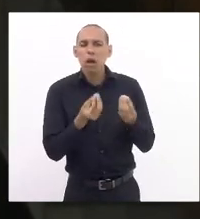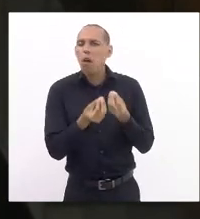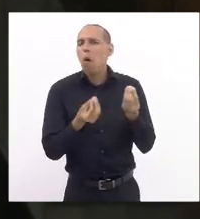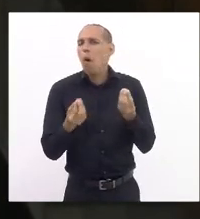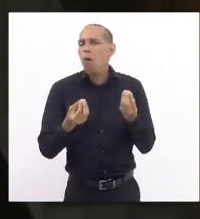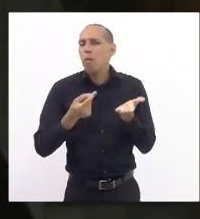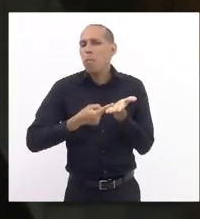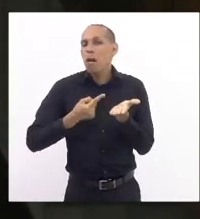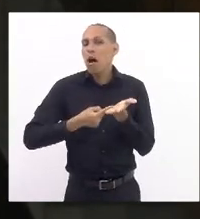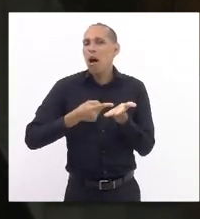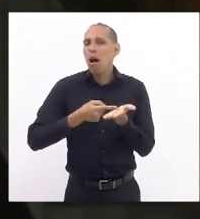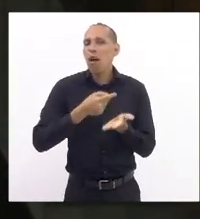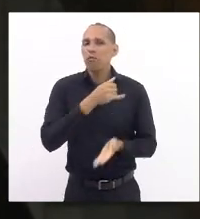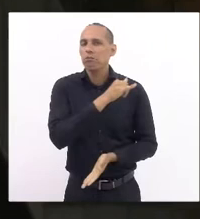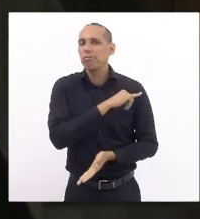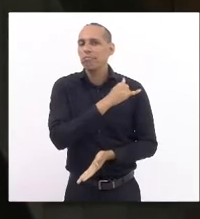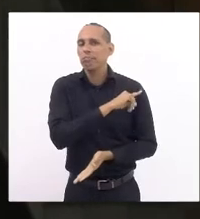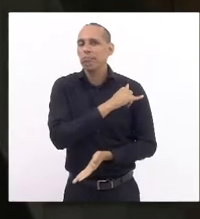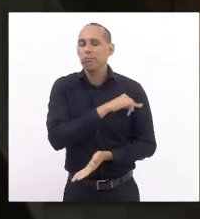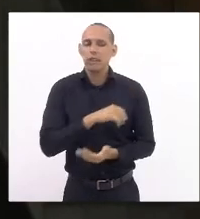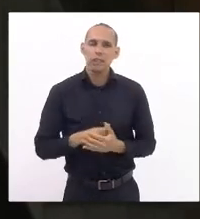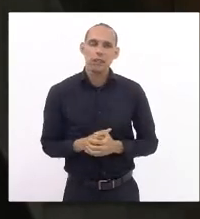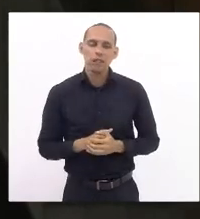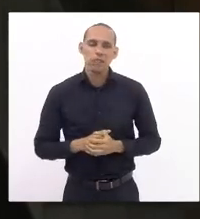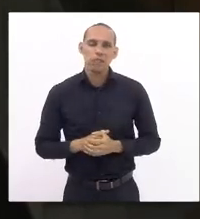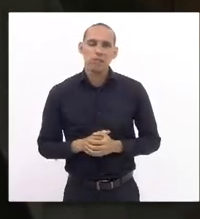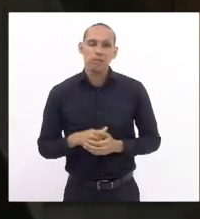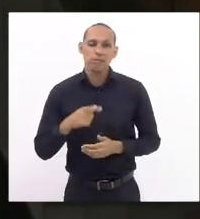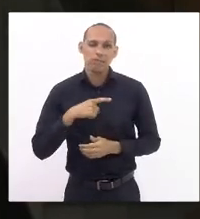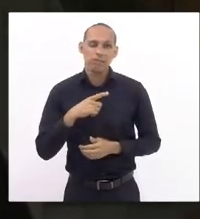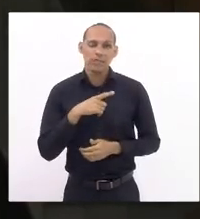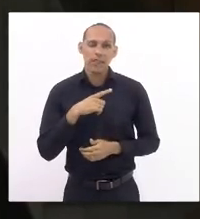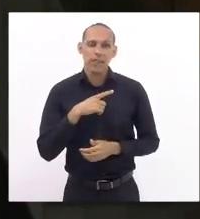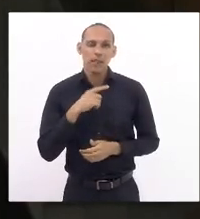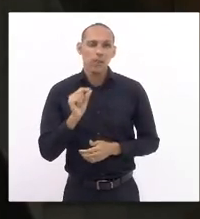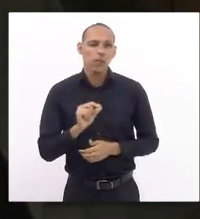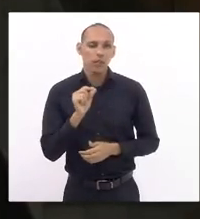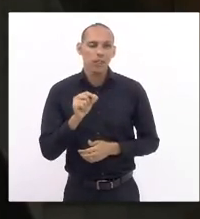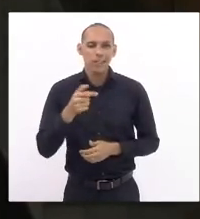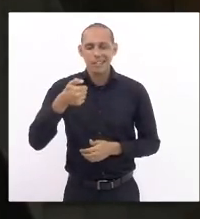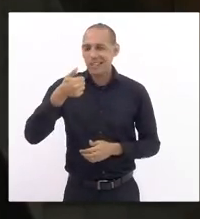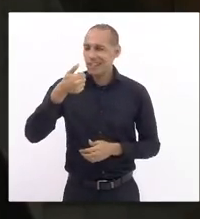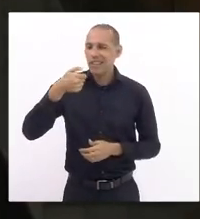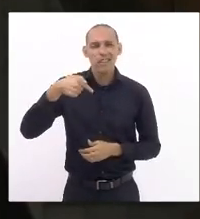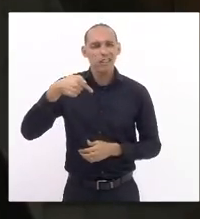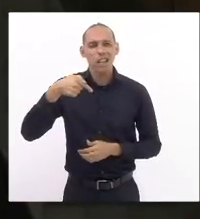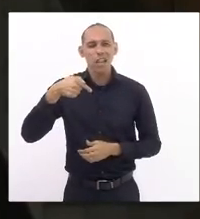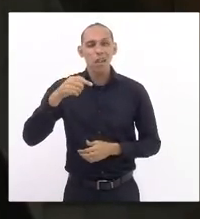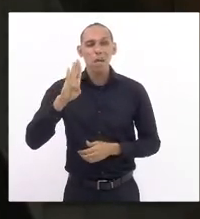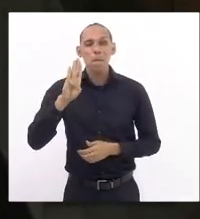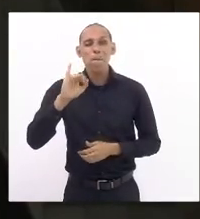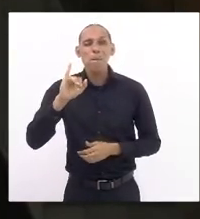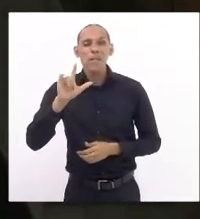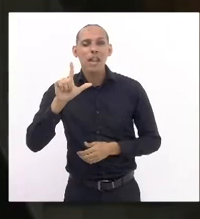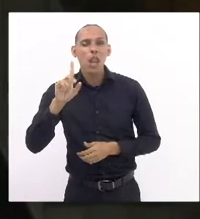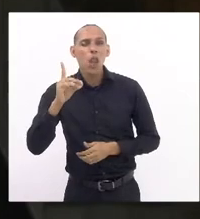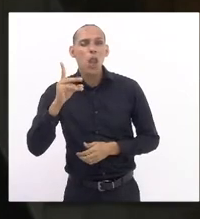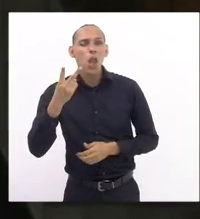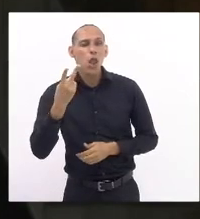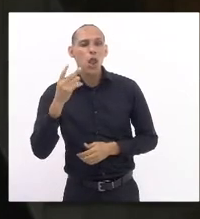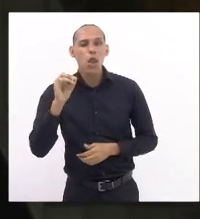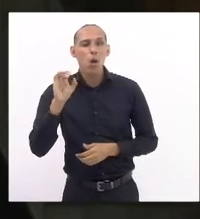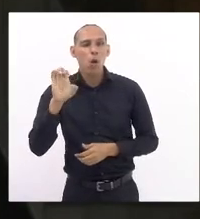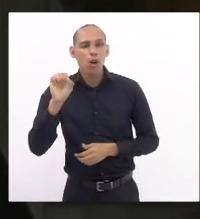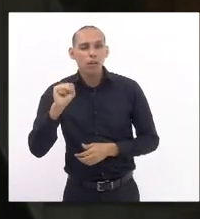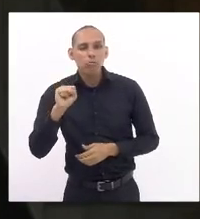RJ, que conta com a dotação de 17 bilhões de reais, e